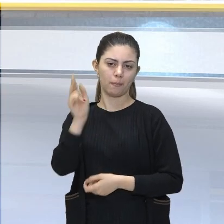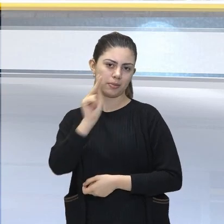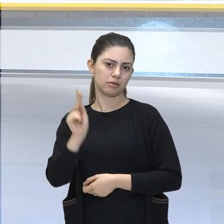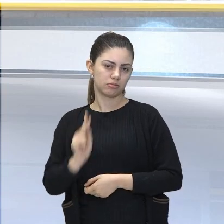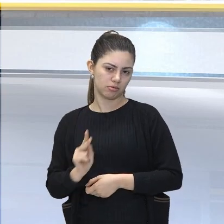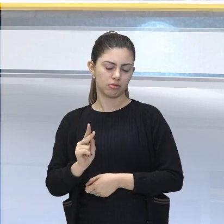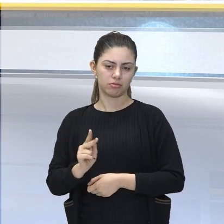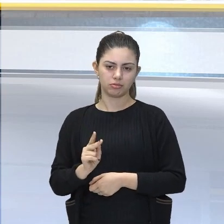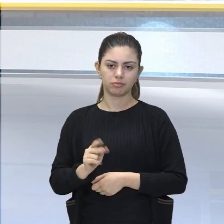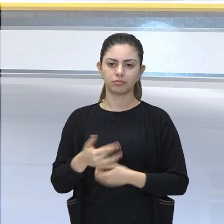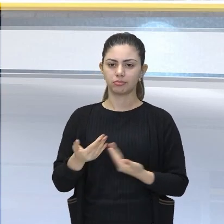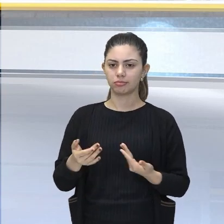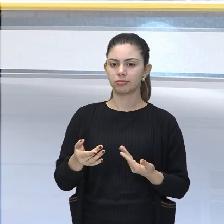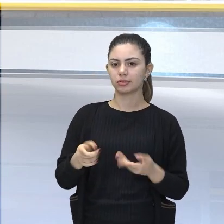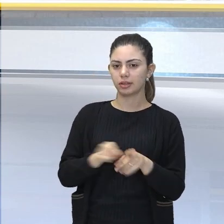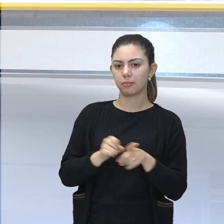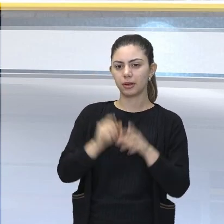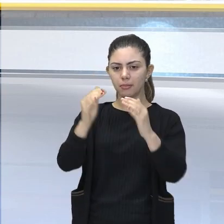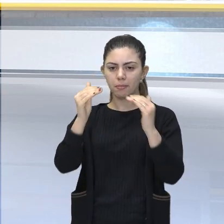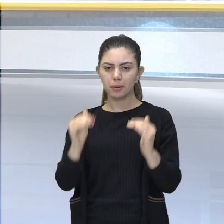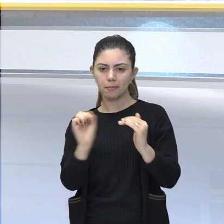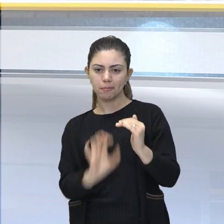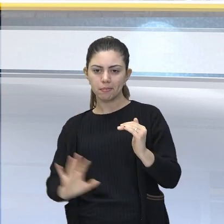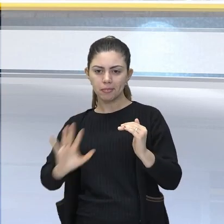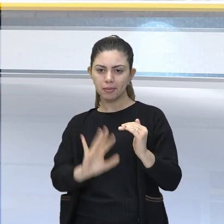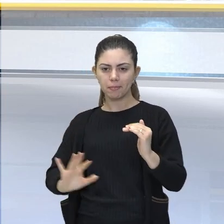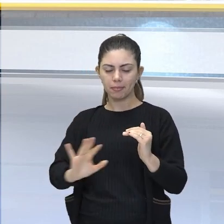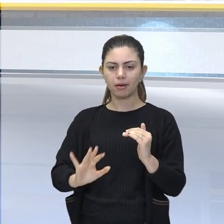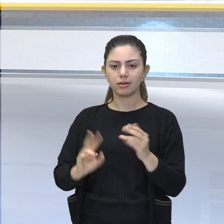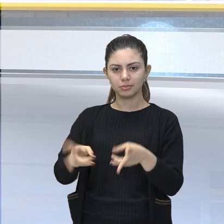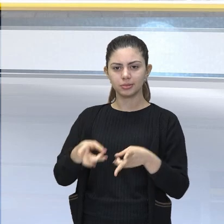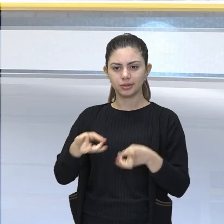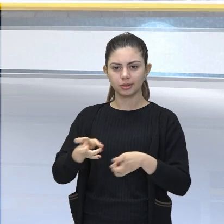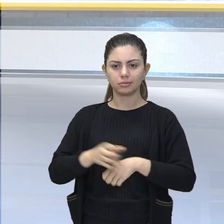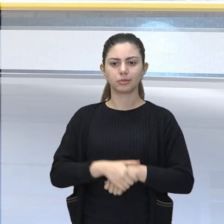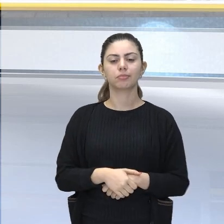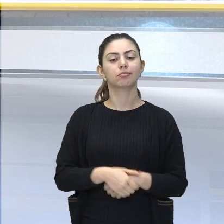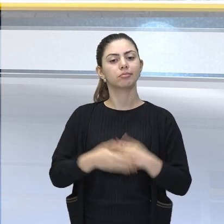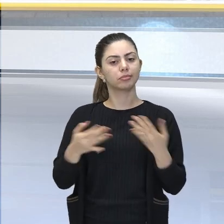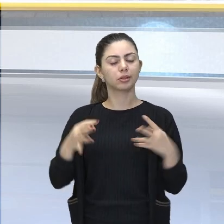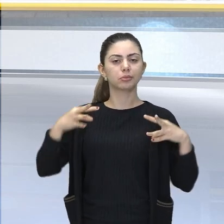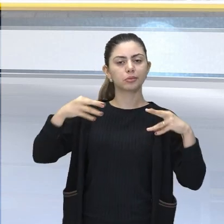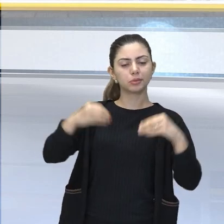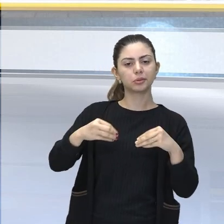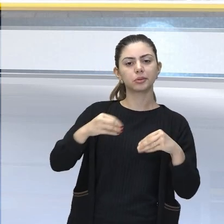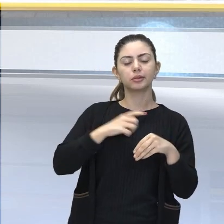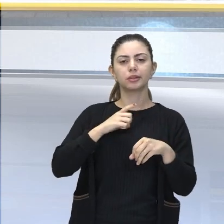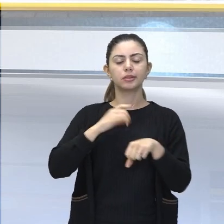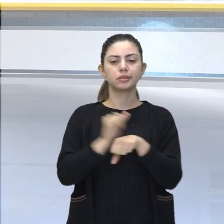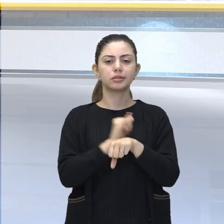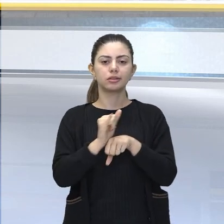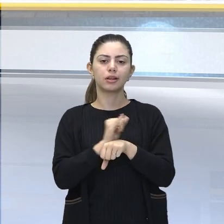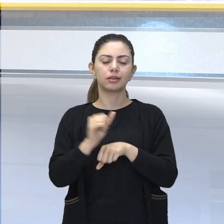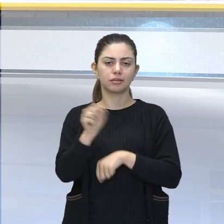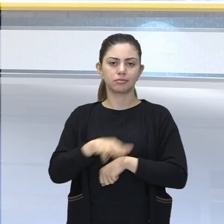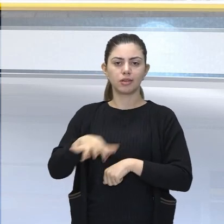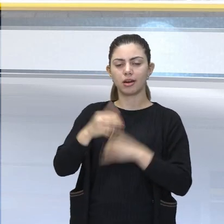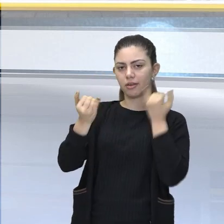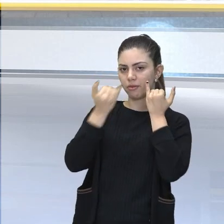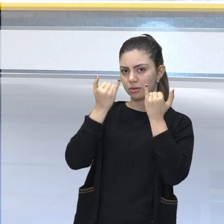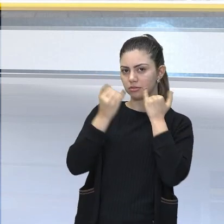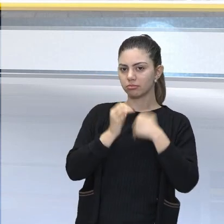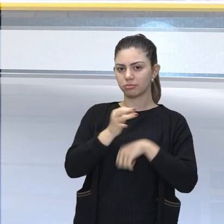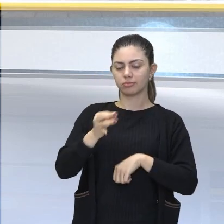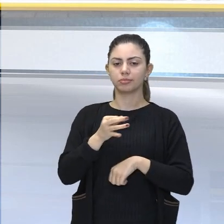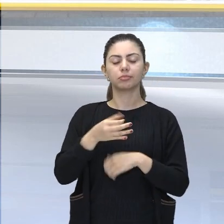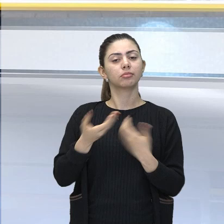Ali também onde tem aquela imagem, certo? Big title here. Então, todos esses campos são informações,